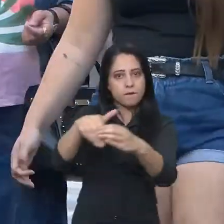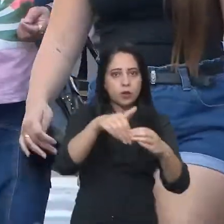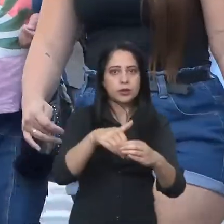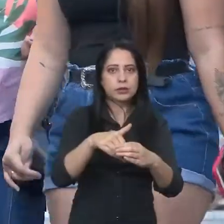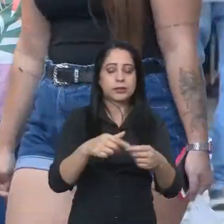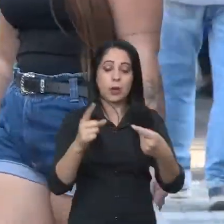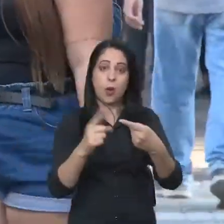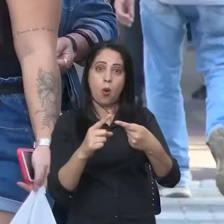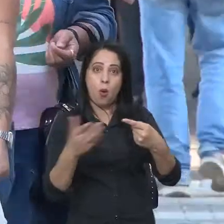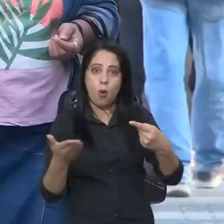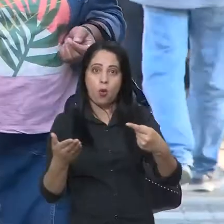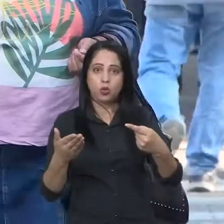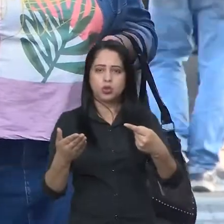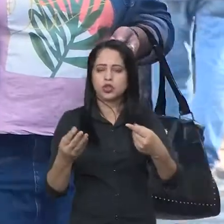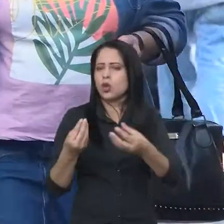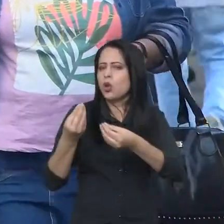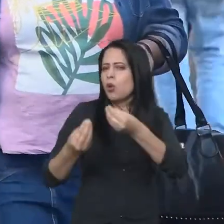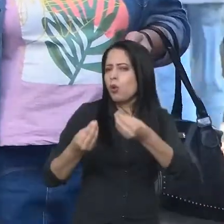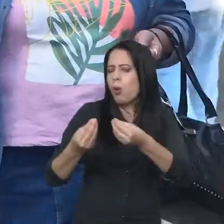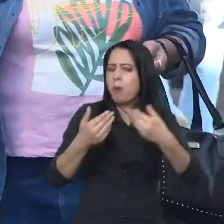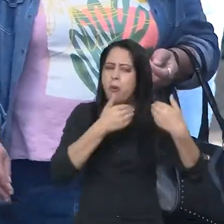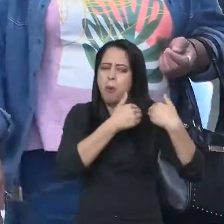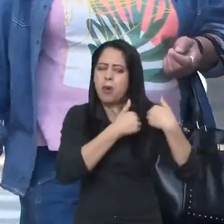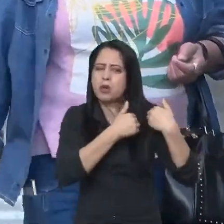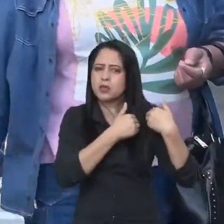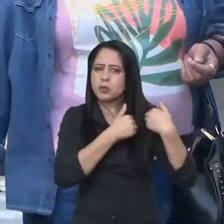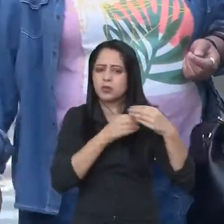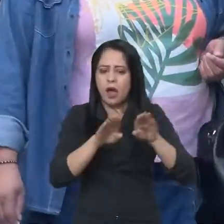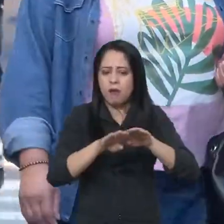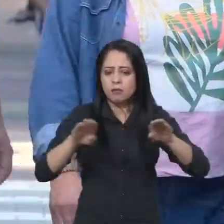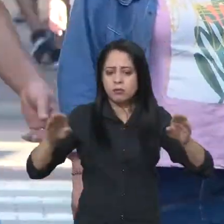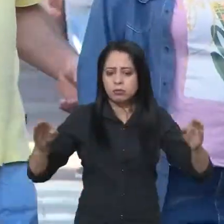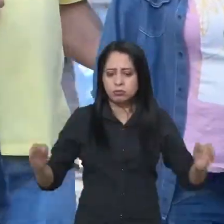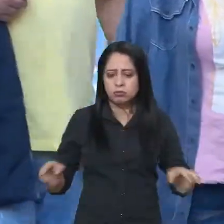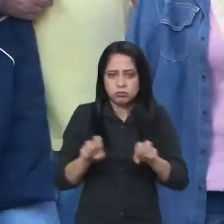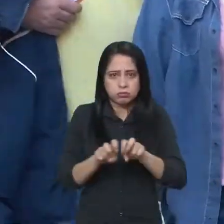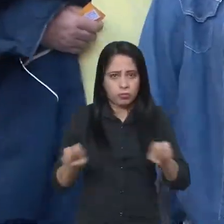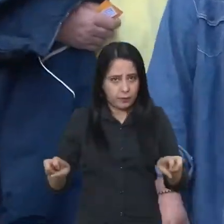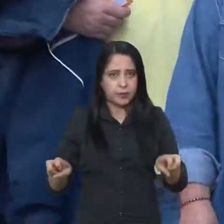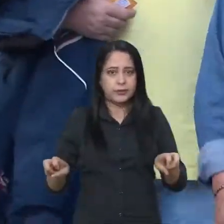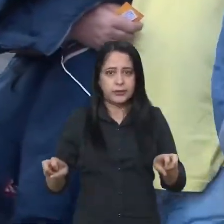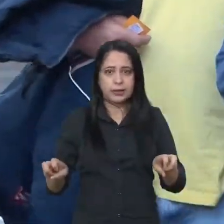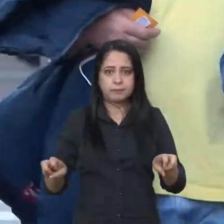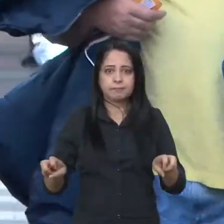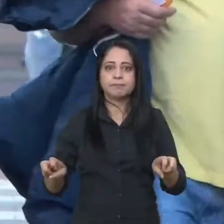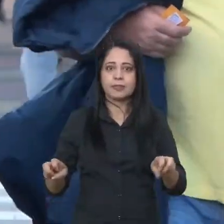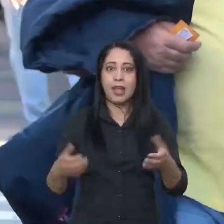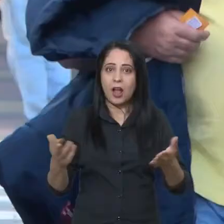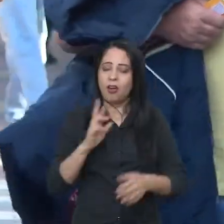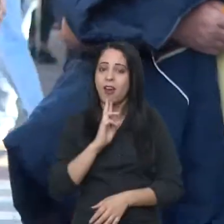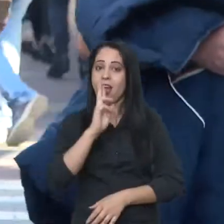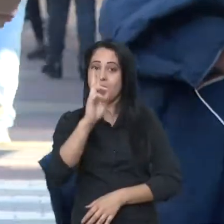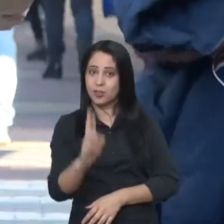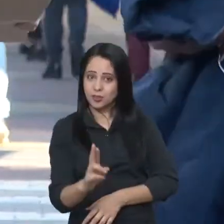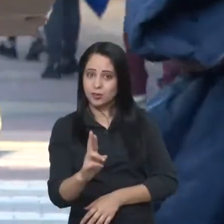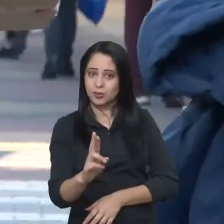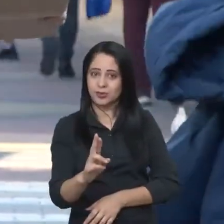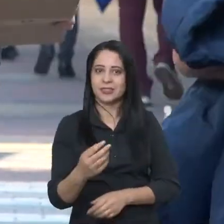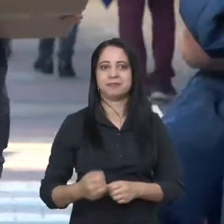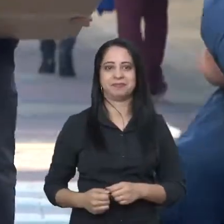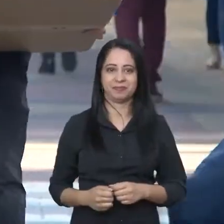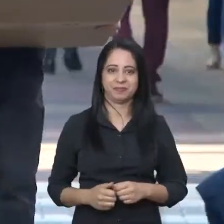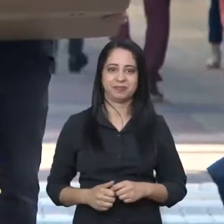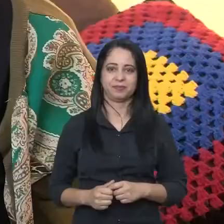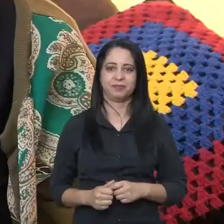falar sobre o papel do mesário. Como se voluntariar? Quais as funções? Vamos te responder essas perguntas a partir